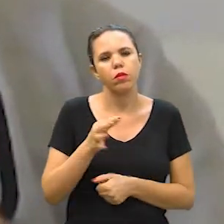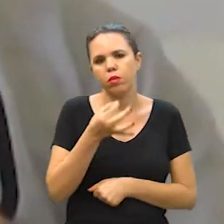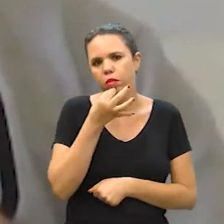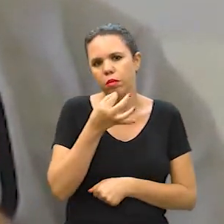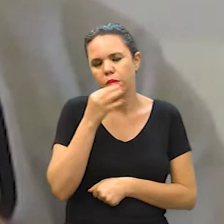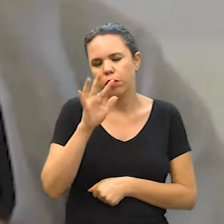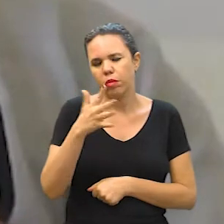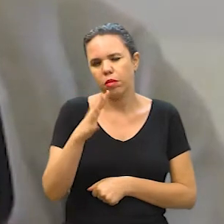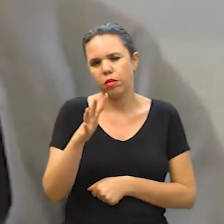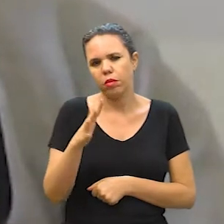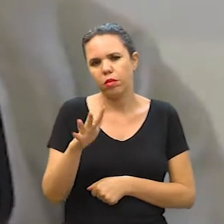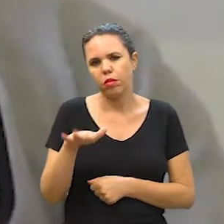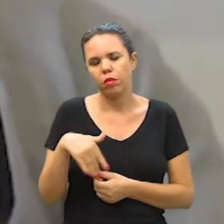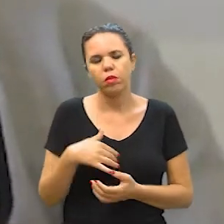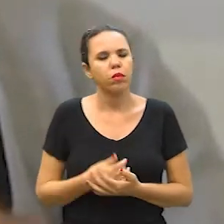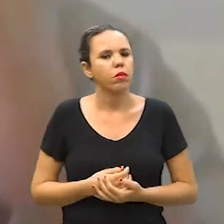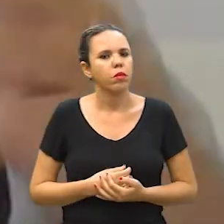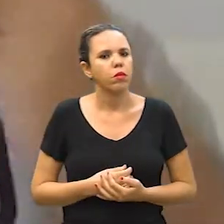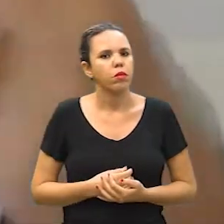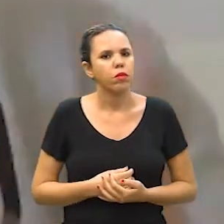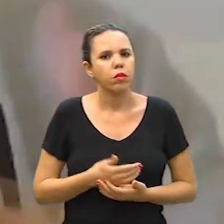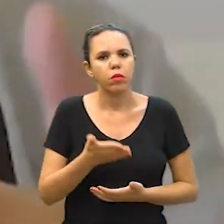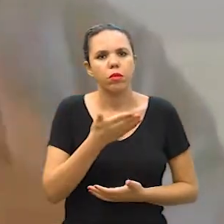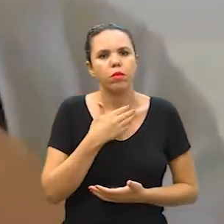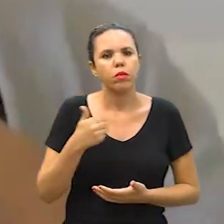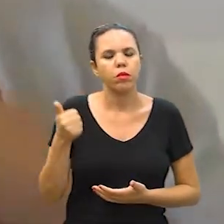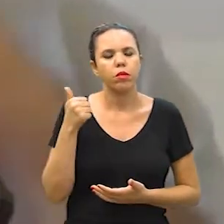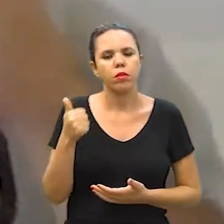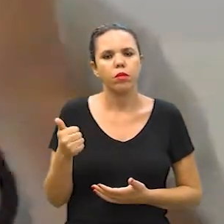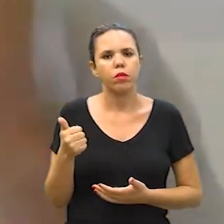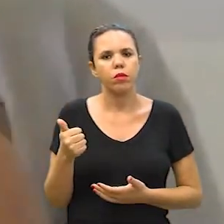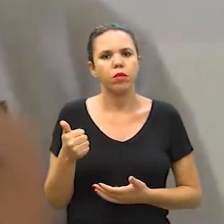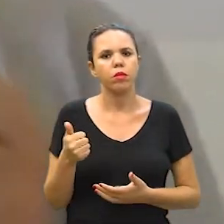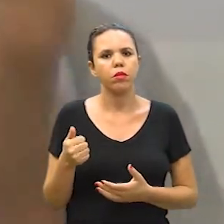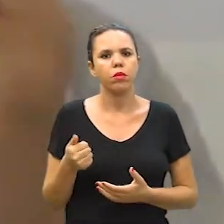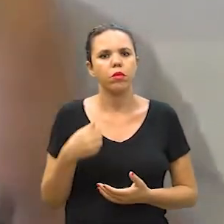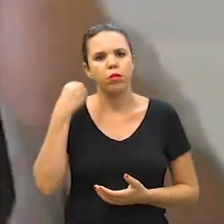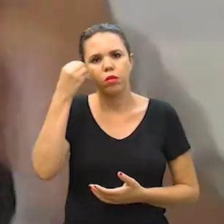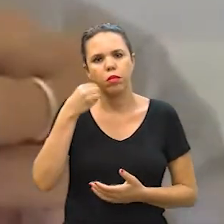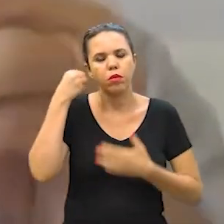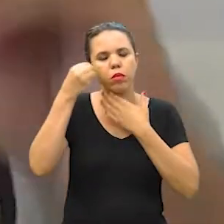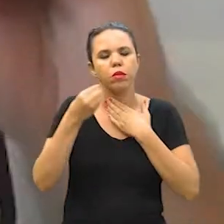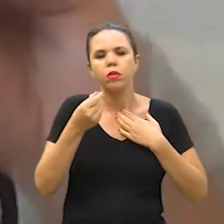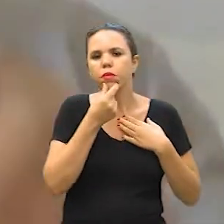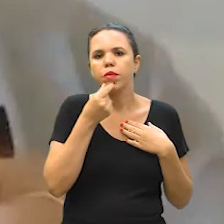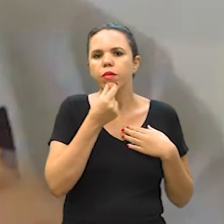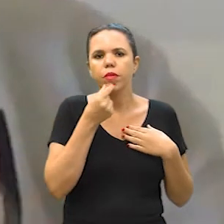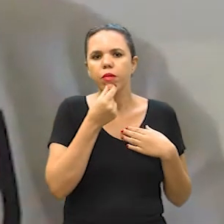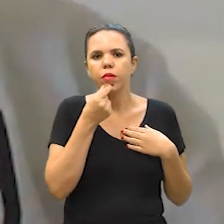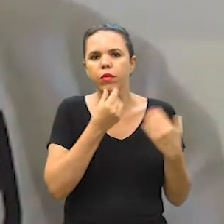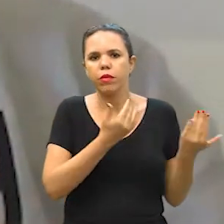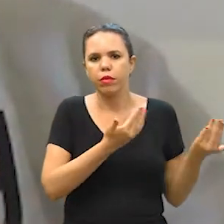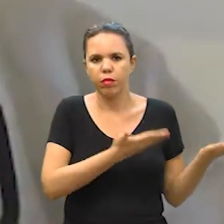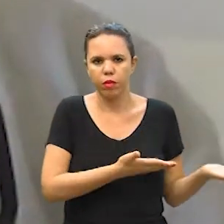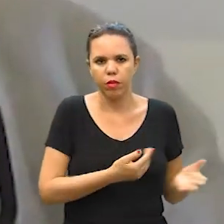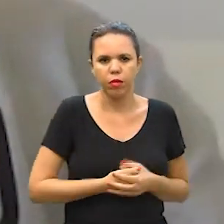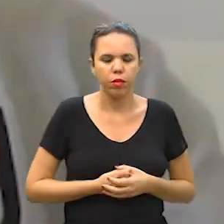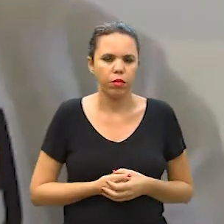sugere mesmo, até para que a gente possa melhorar a fluência da língua inglesa daquele jovem.